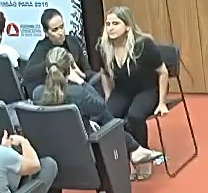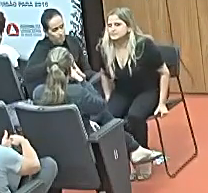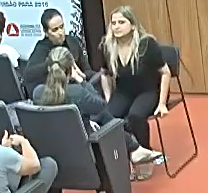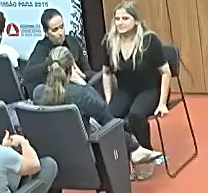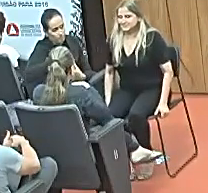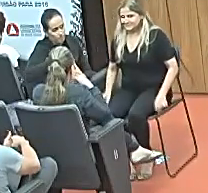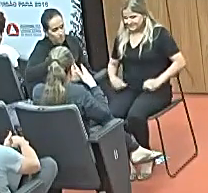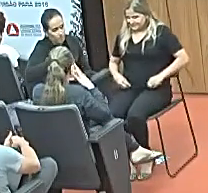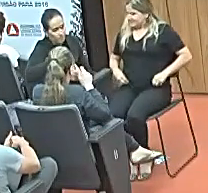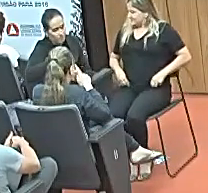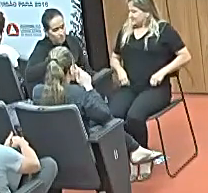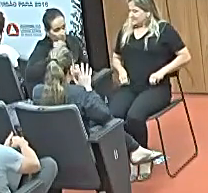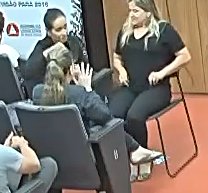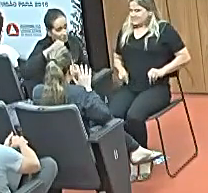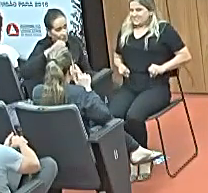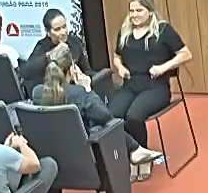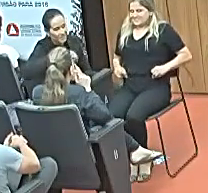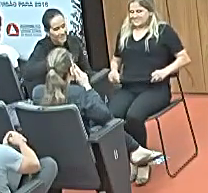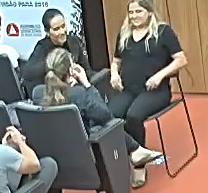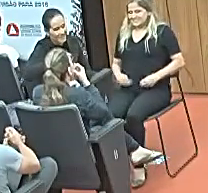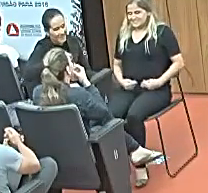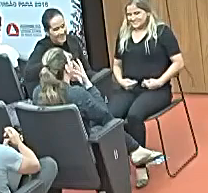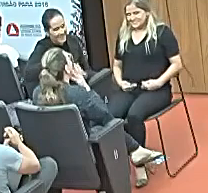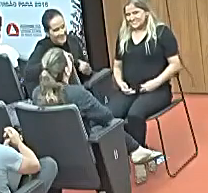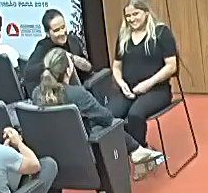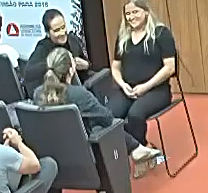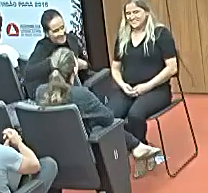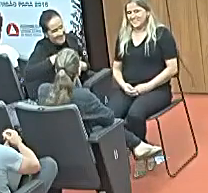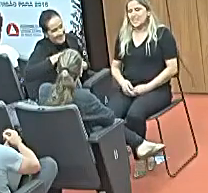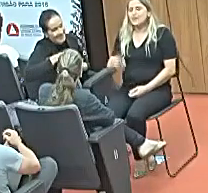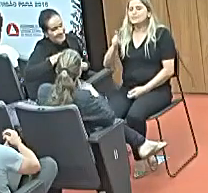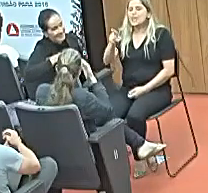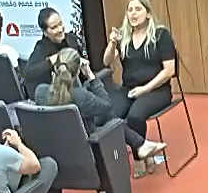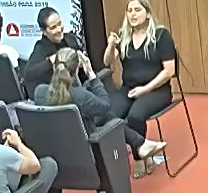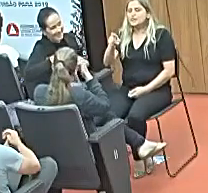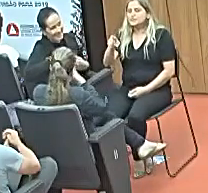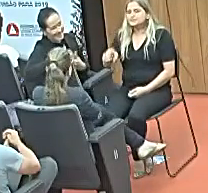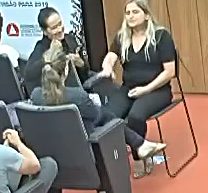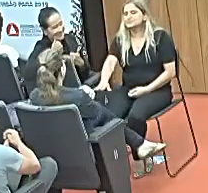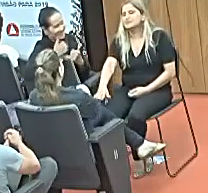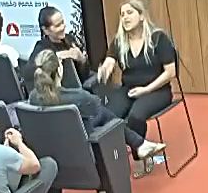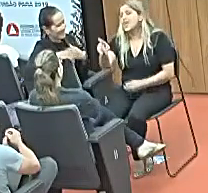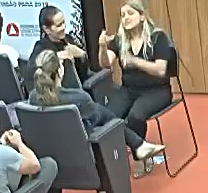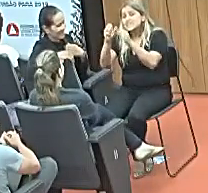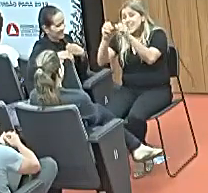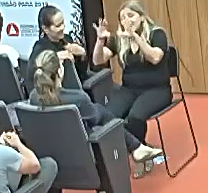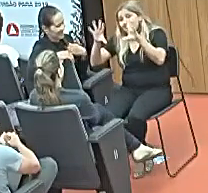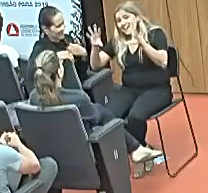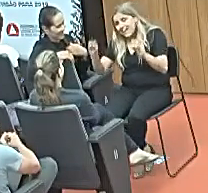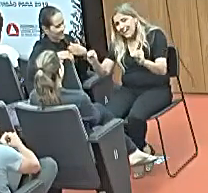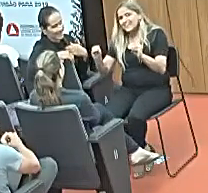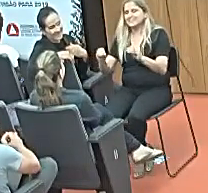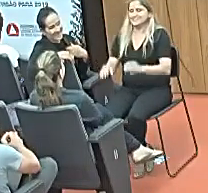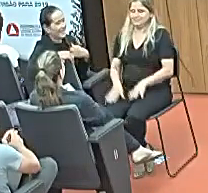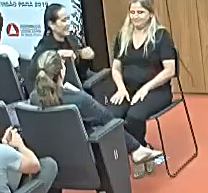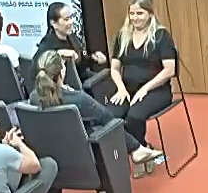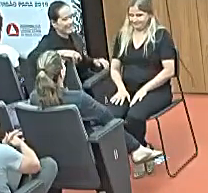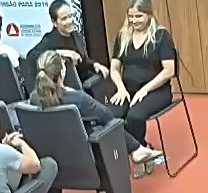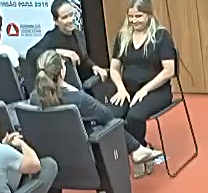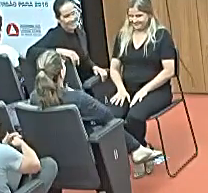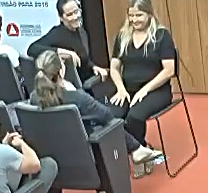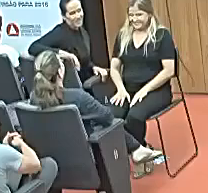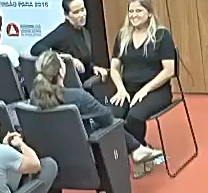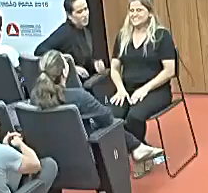do ponto de vista de um produto genuinamente mineiro né gerado pelo nosso povo é precisa de uma maior atenção e de um melhor